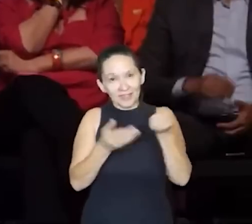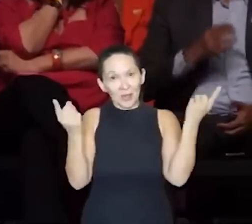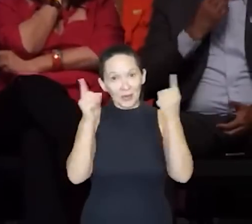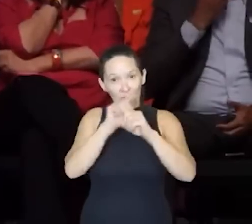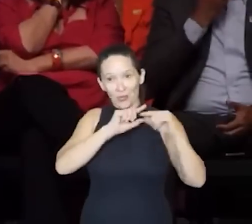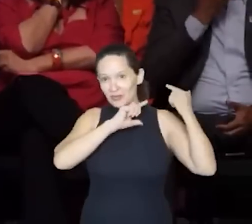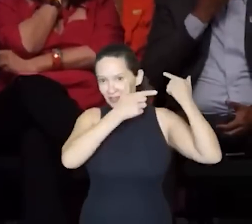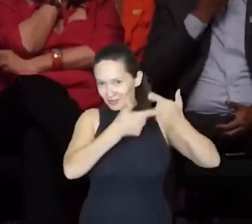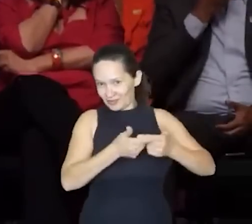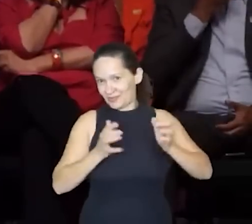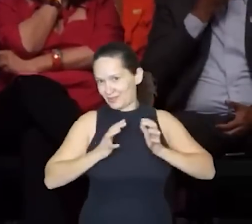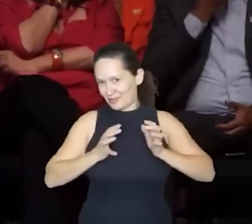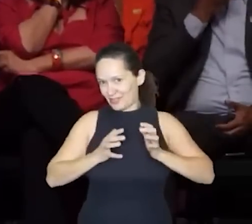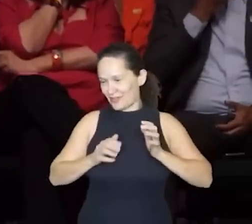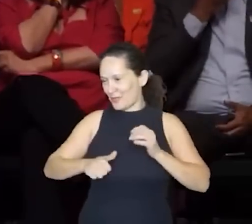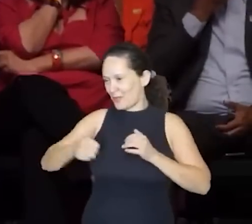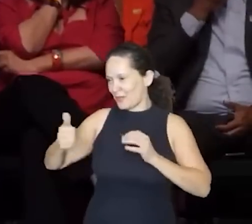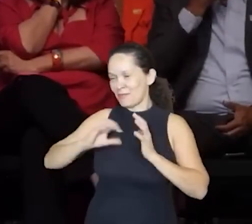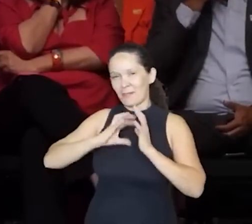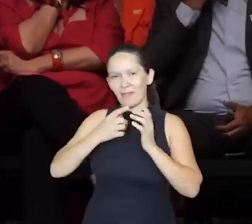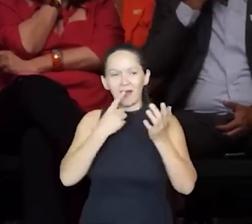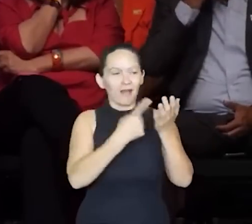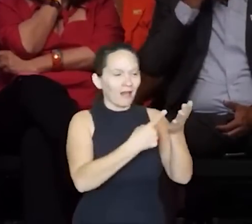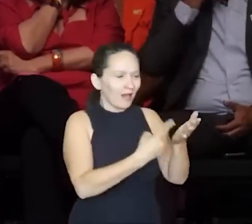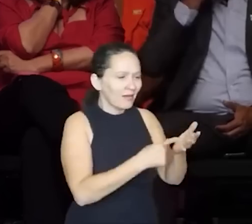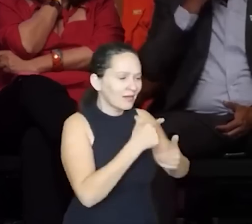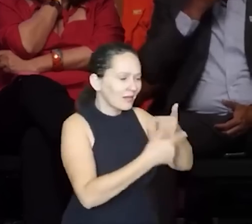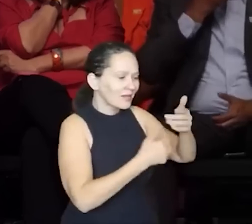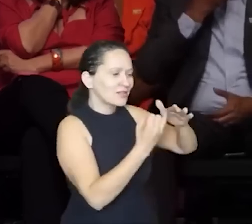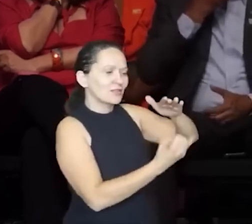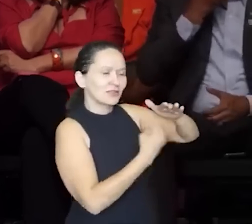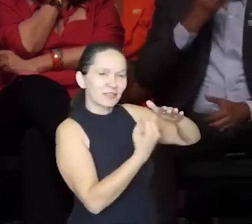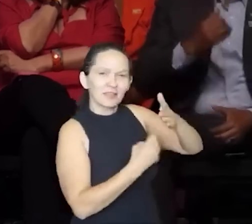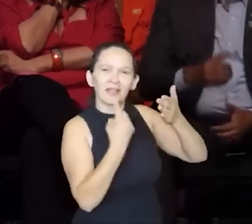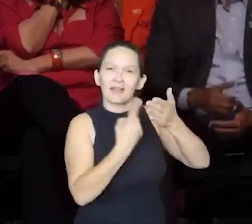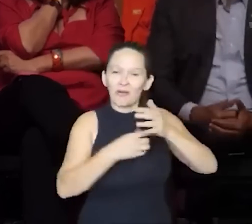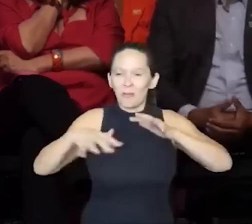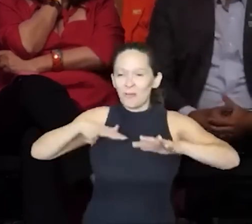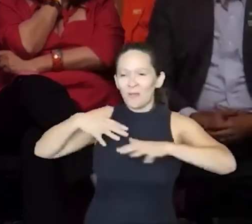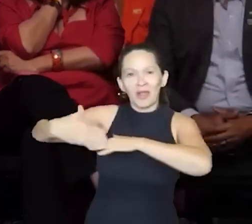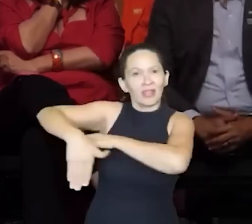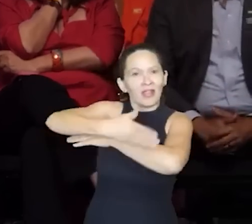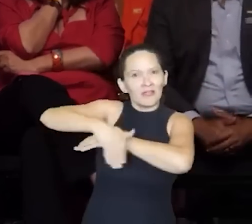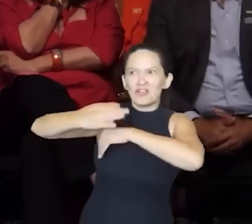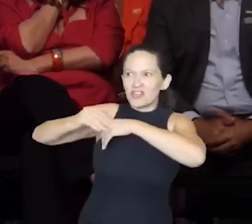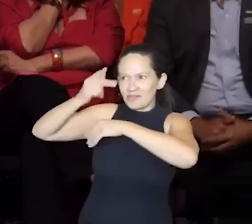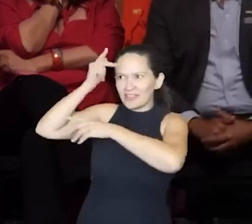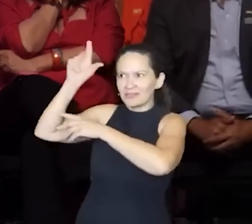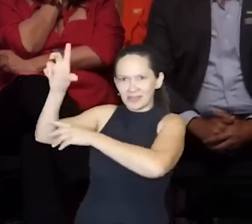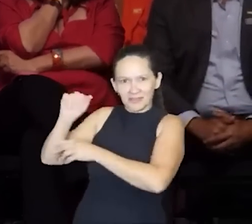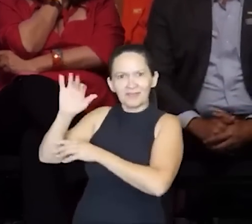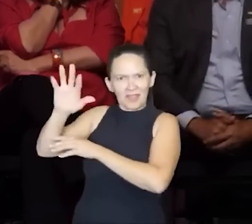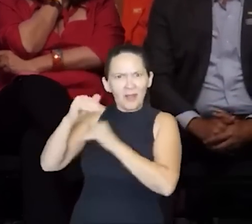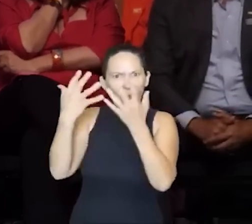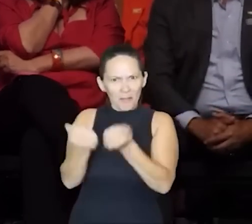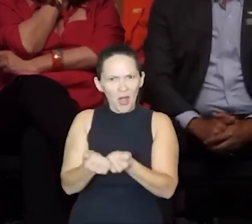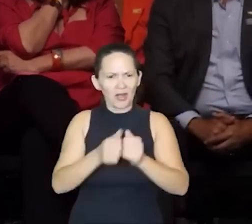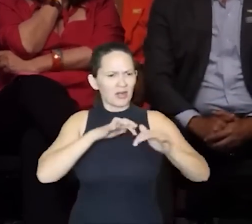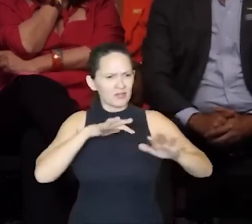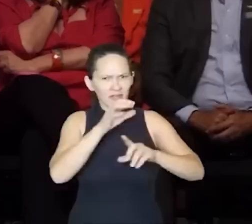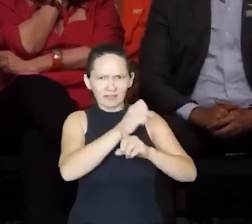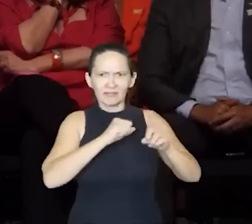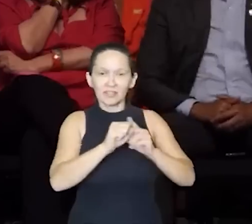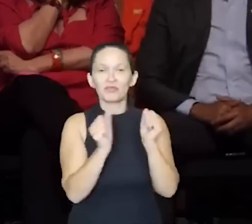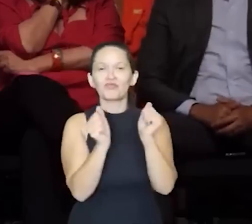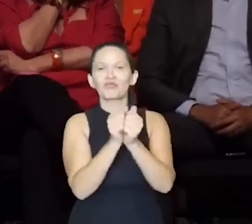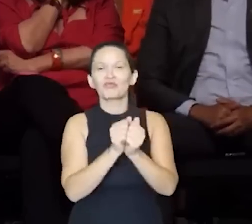elitista. O primeiro a combinar a ação institucional com mobilização nas ruas, a força dos movimentos sociais com a elaboração